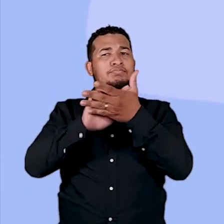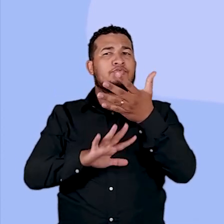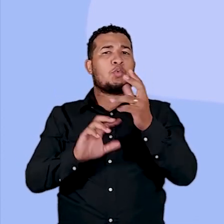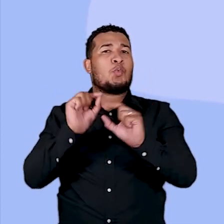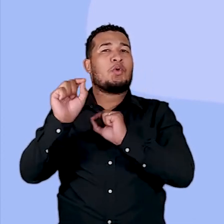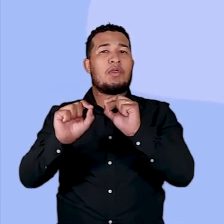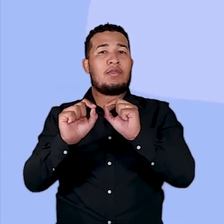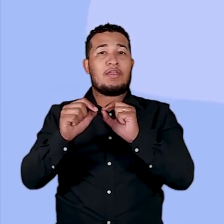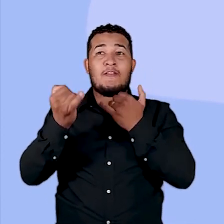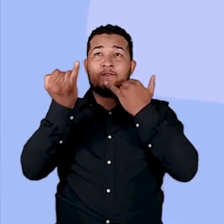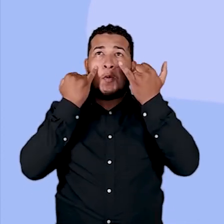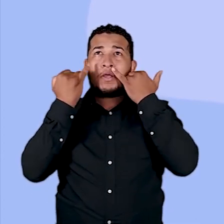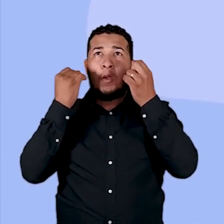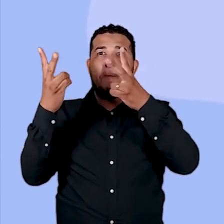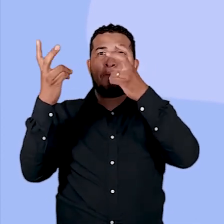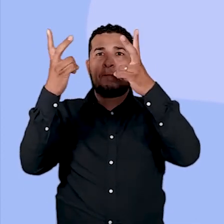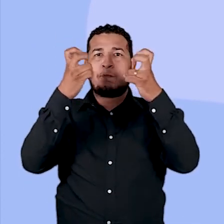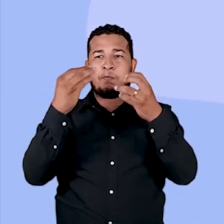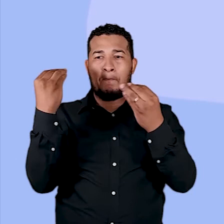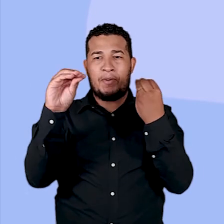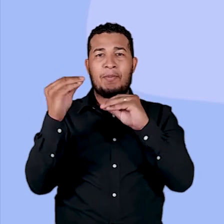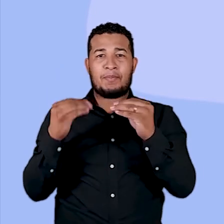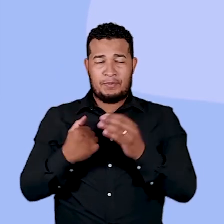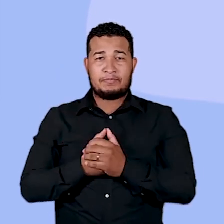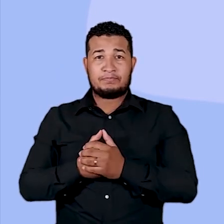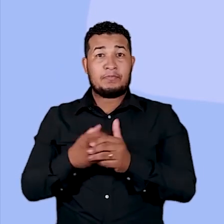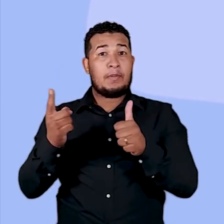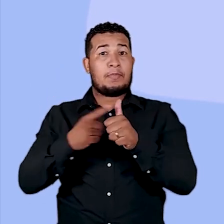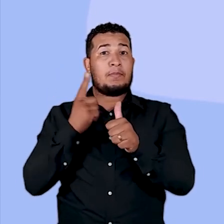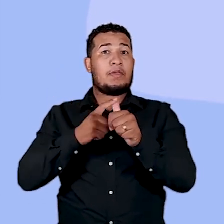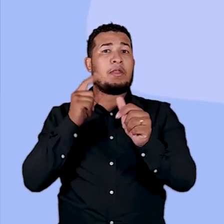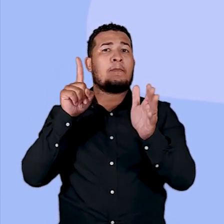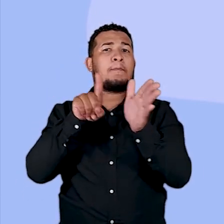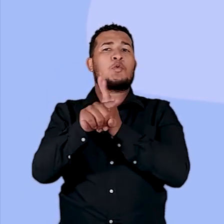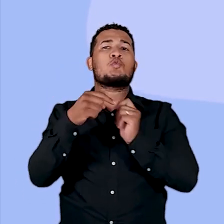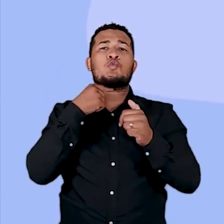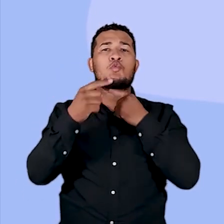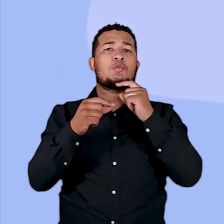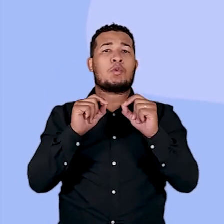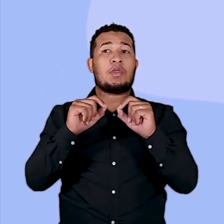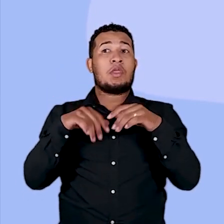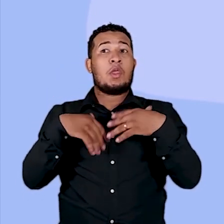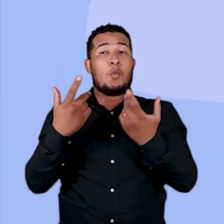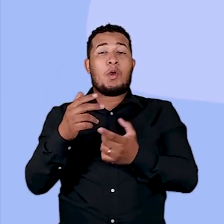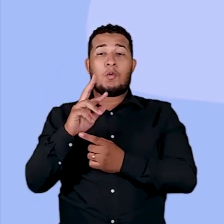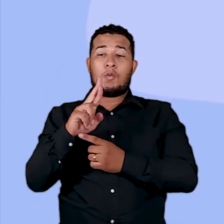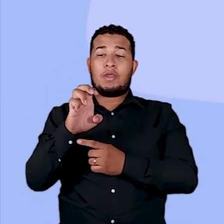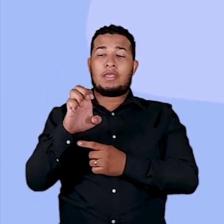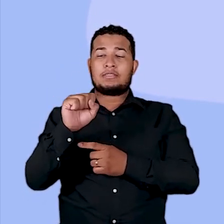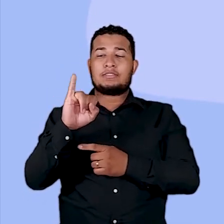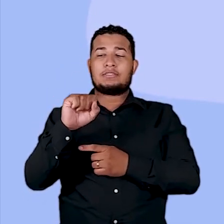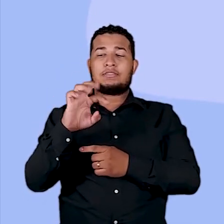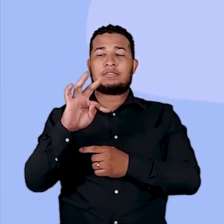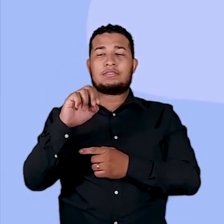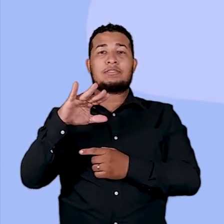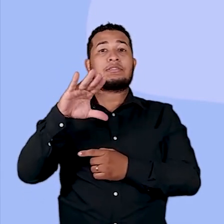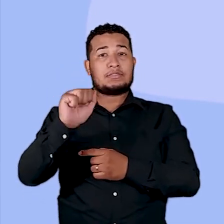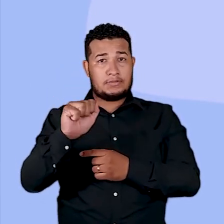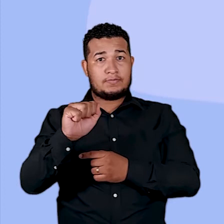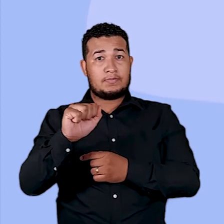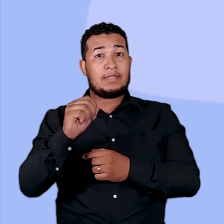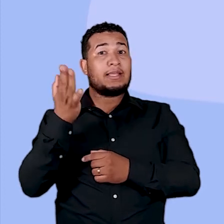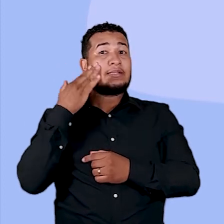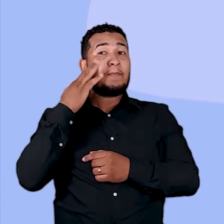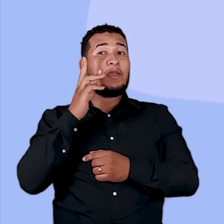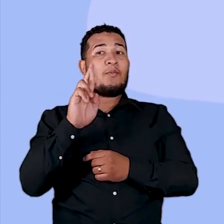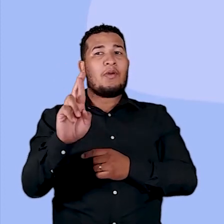um exercício é anotar os dados. Então vamos anotar os dados. A primeira coisa que ele pergunta aí é qual deve ser a resistência de um chuveiro. Então ele